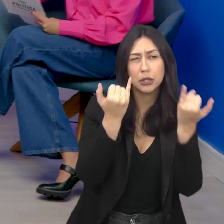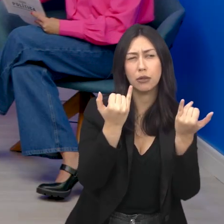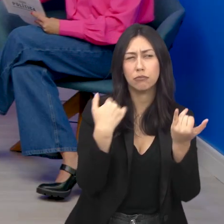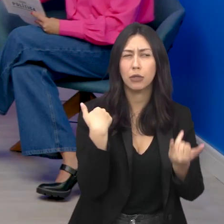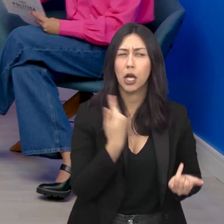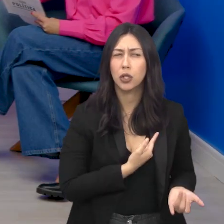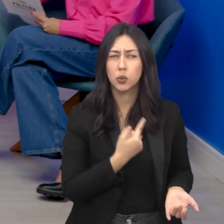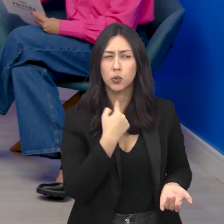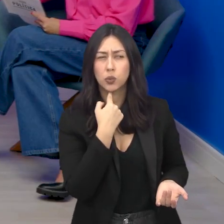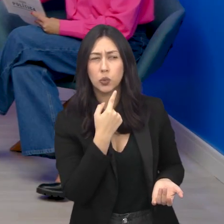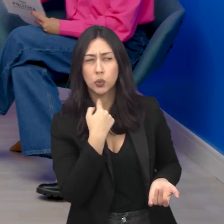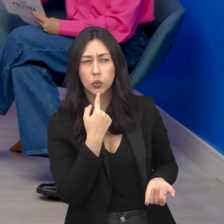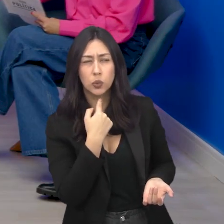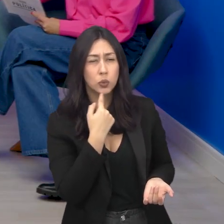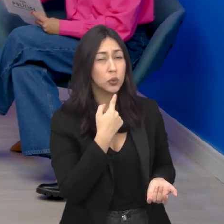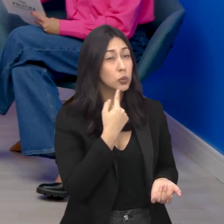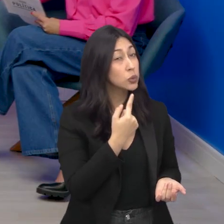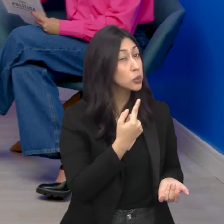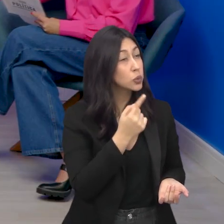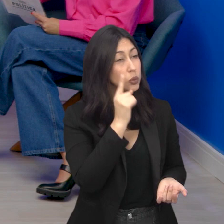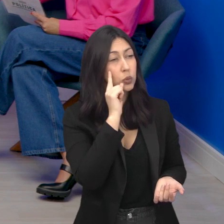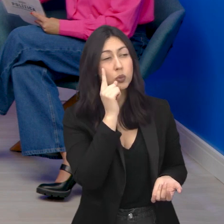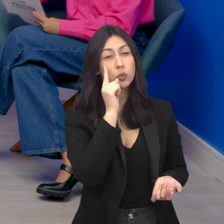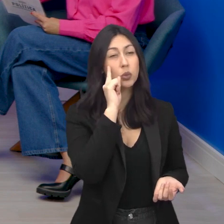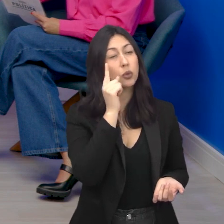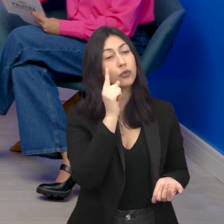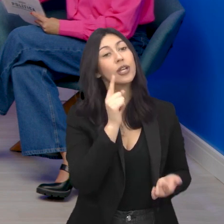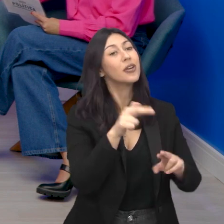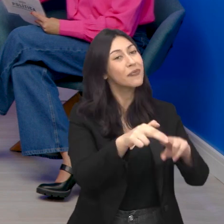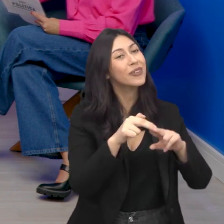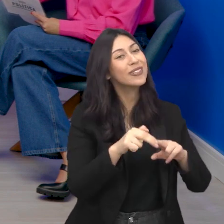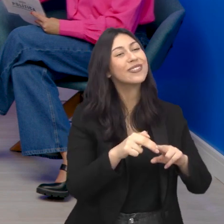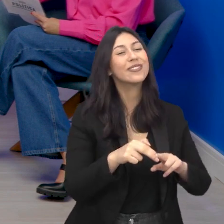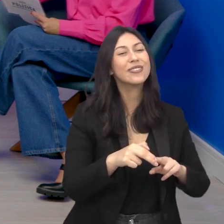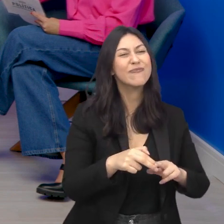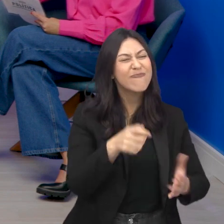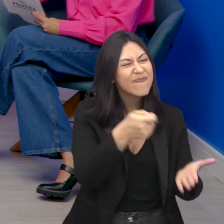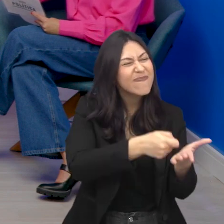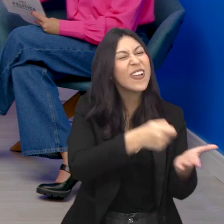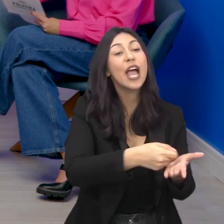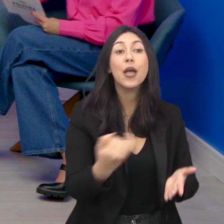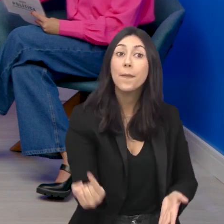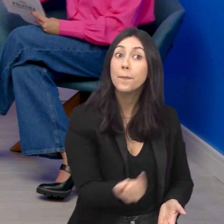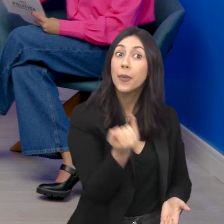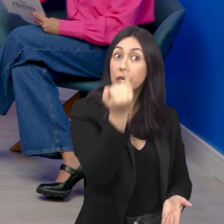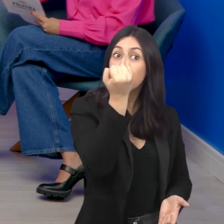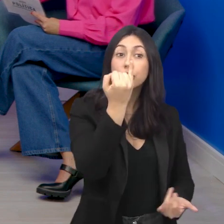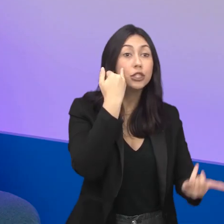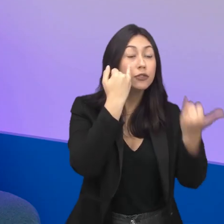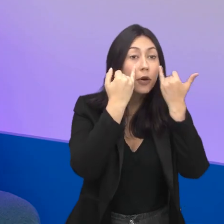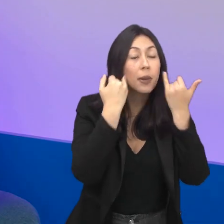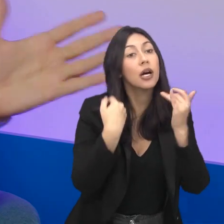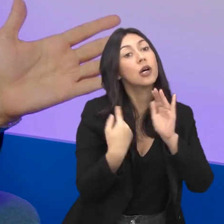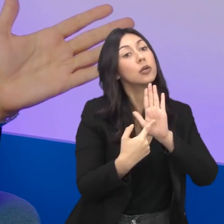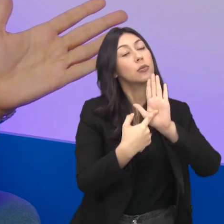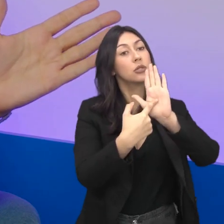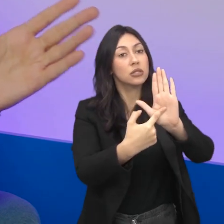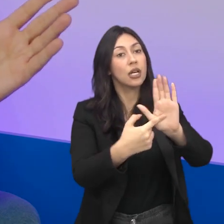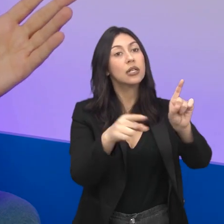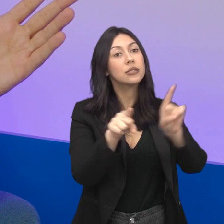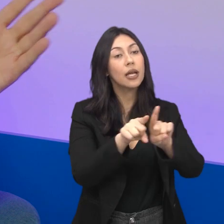a suspeita, mesmo que seja um bom serviço prestado. Então, eu sempre insisto na importância da transparência e em